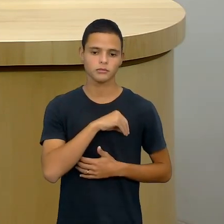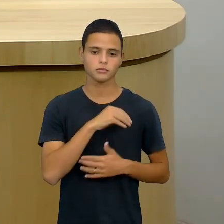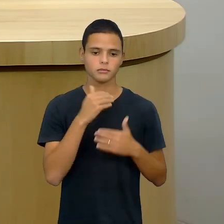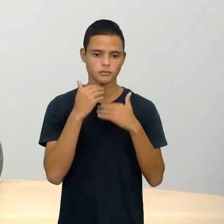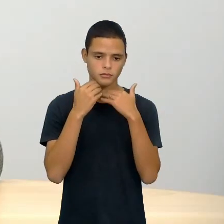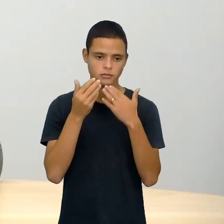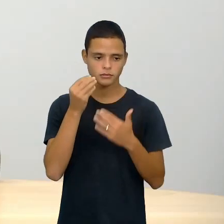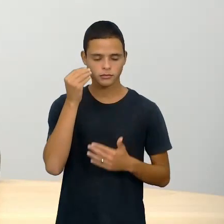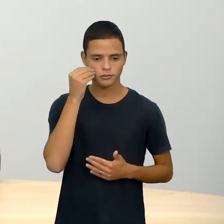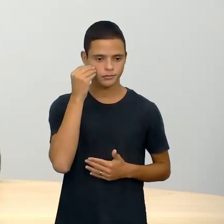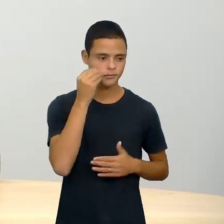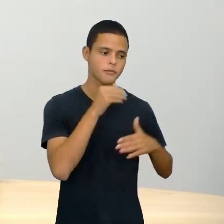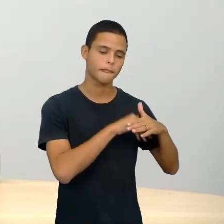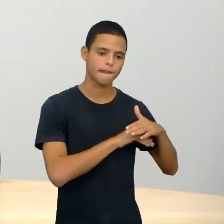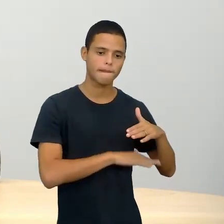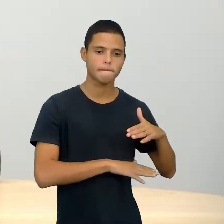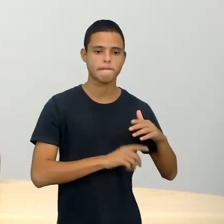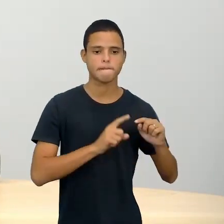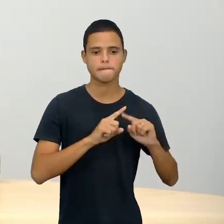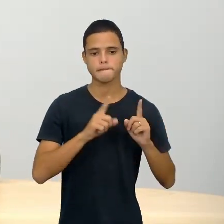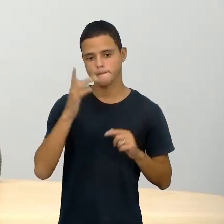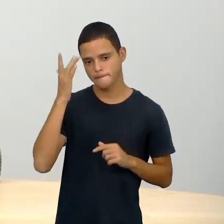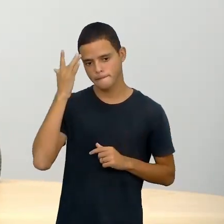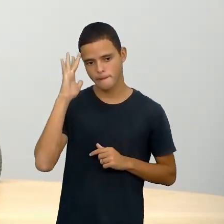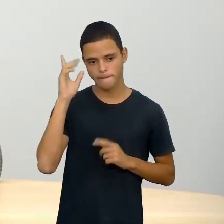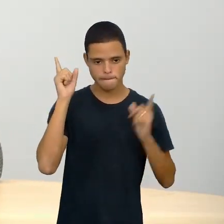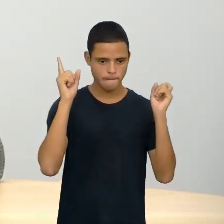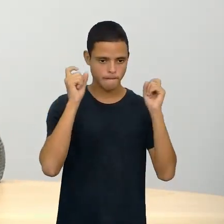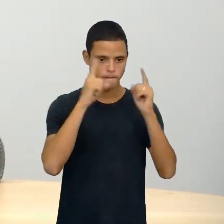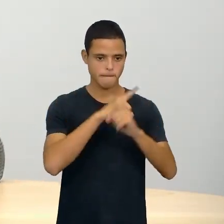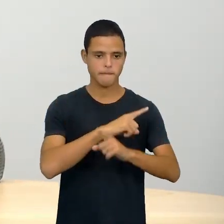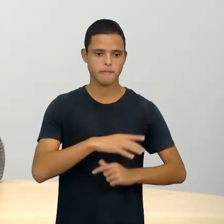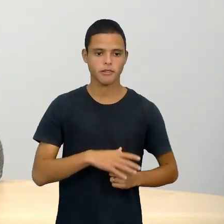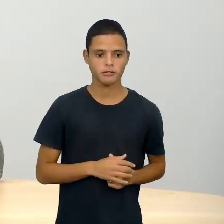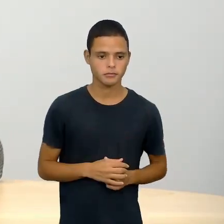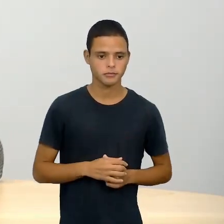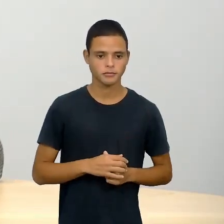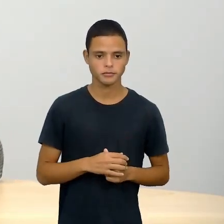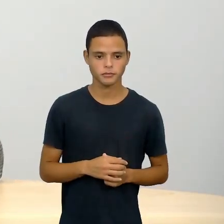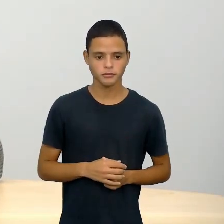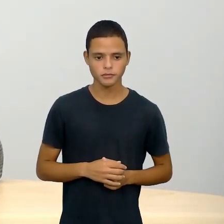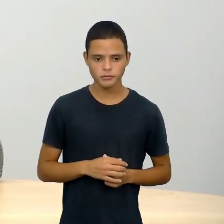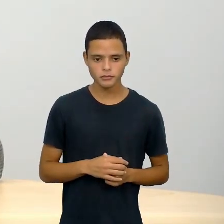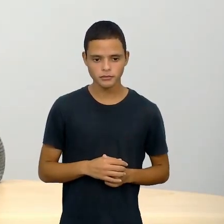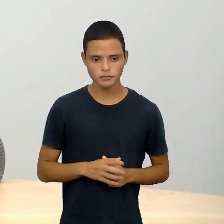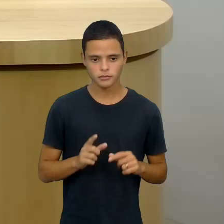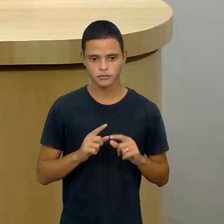estou tentando, mas acho que está difícil. Mas não podemos falar.